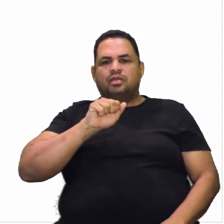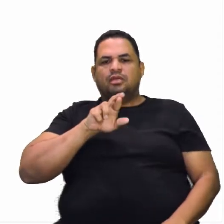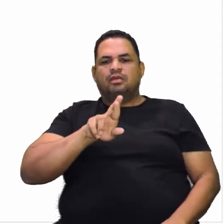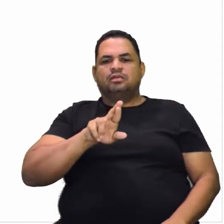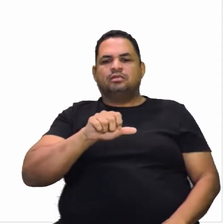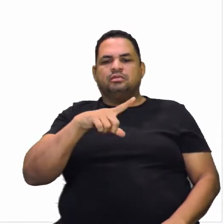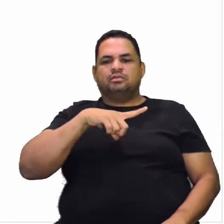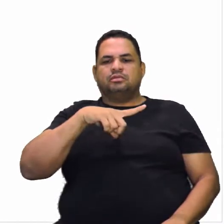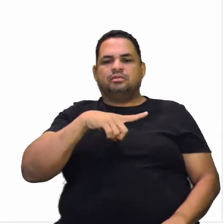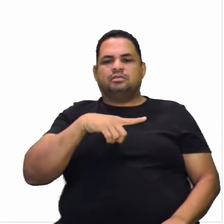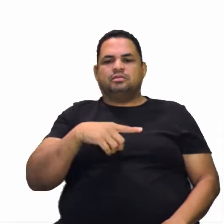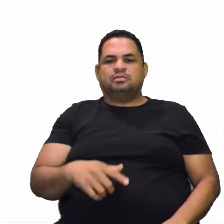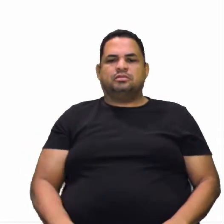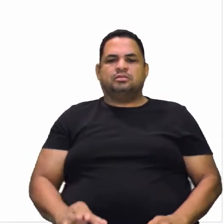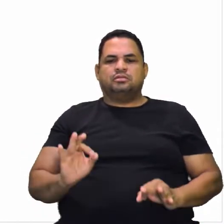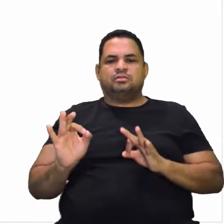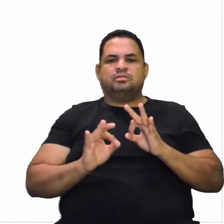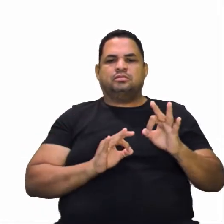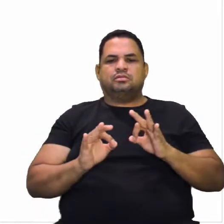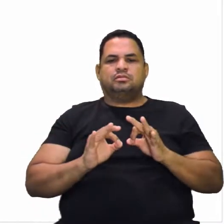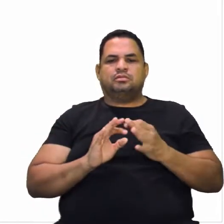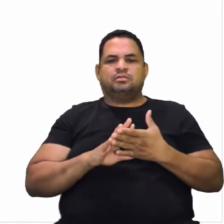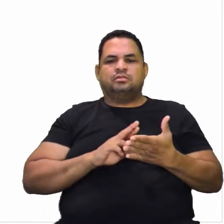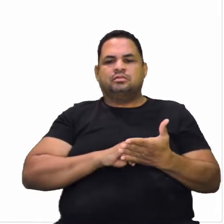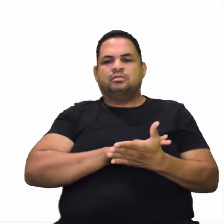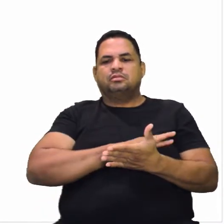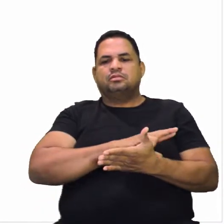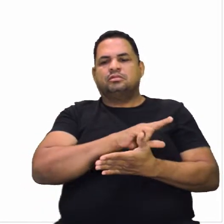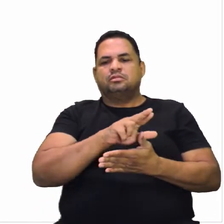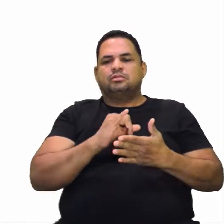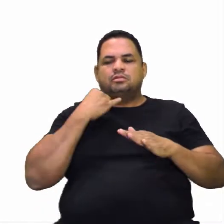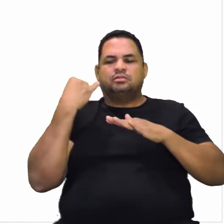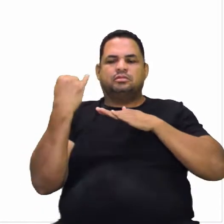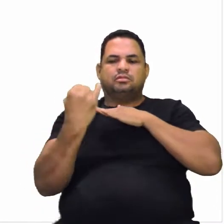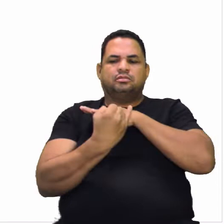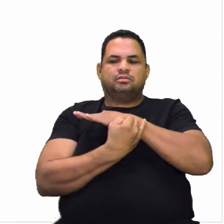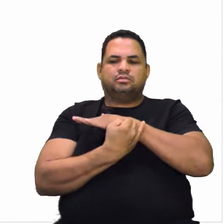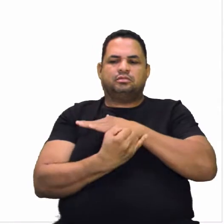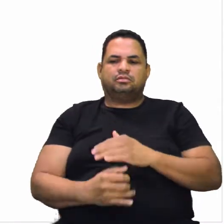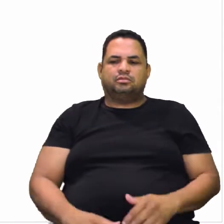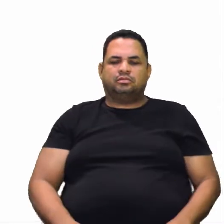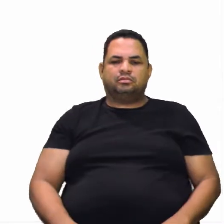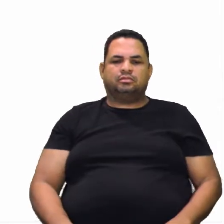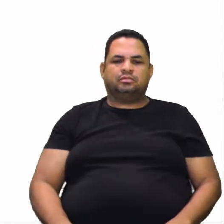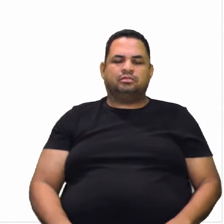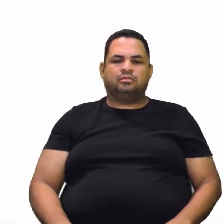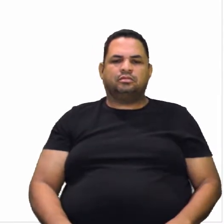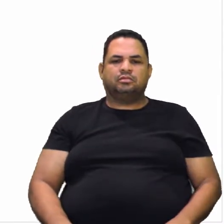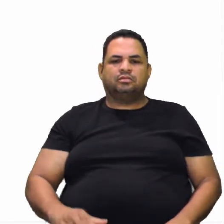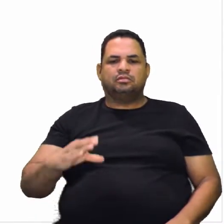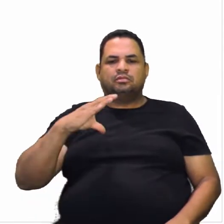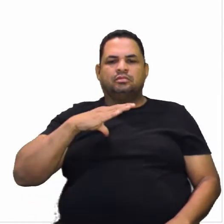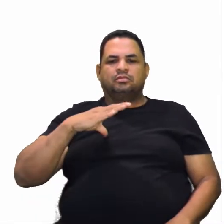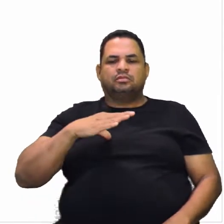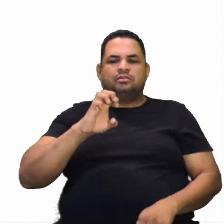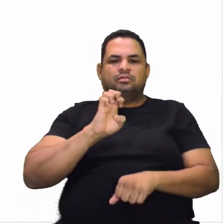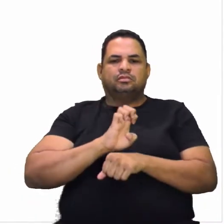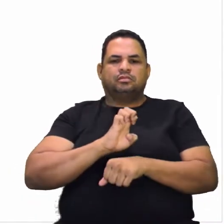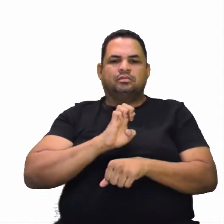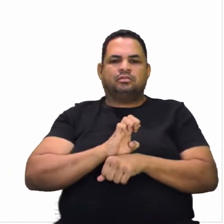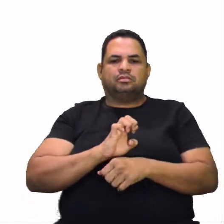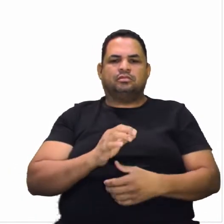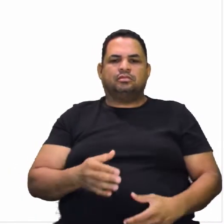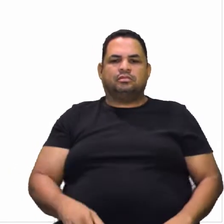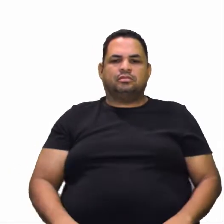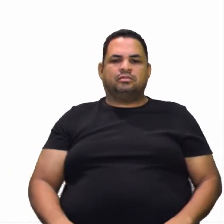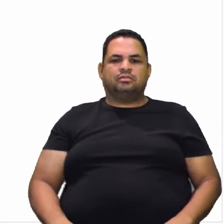Essa Grécia aqui é formada por um monte de ilhas. cidades-estados